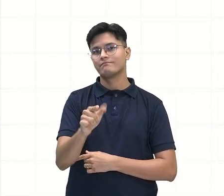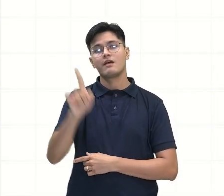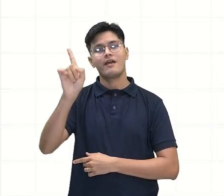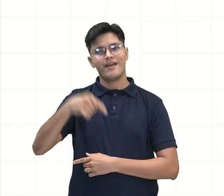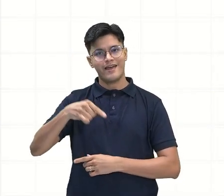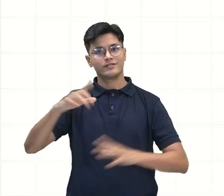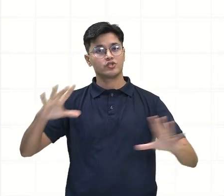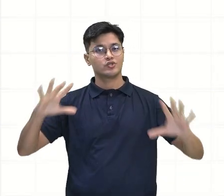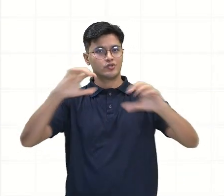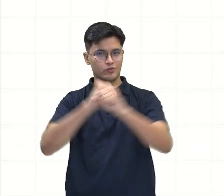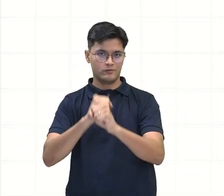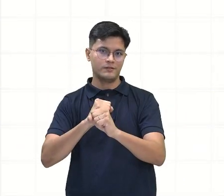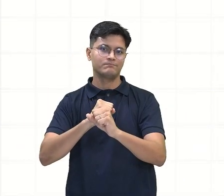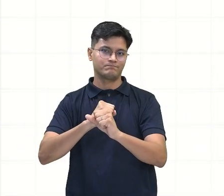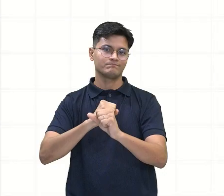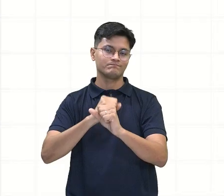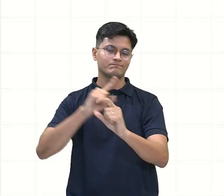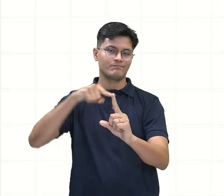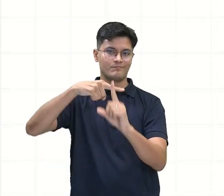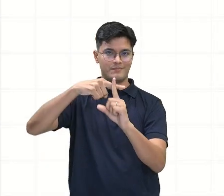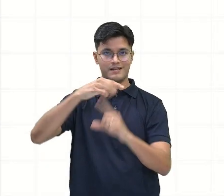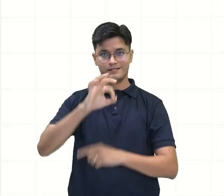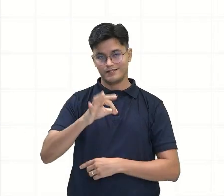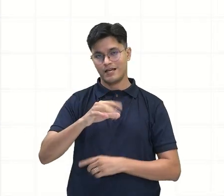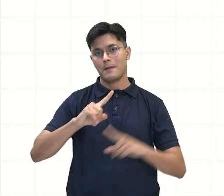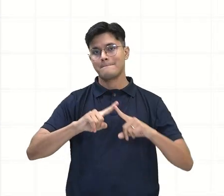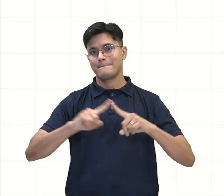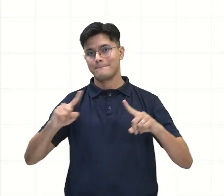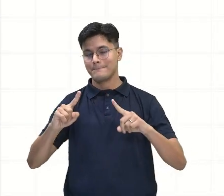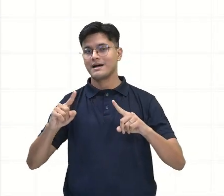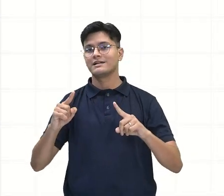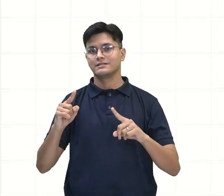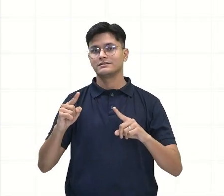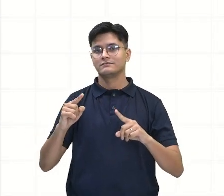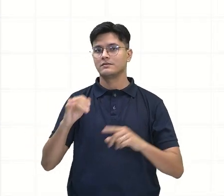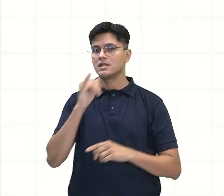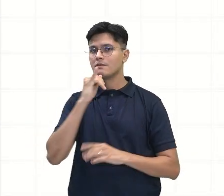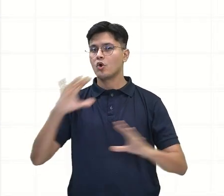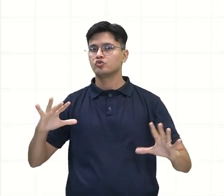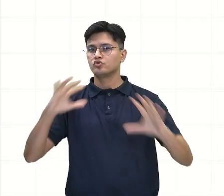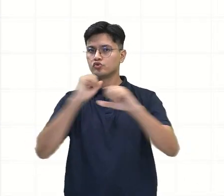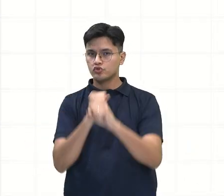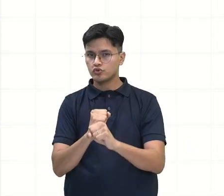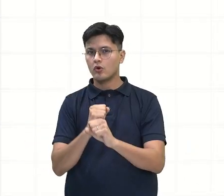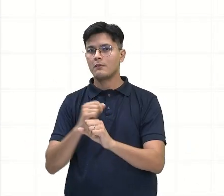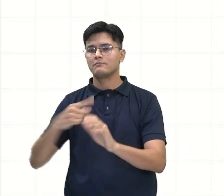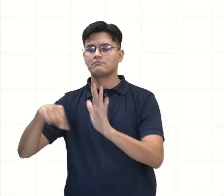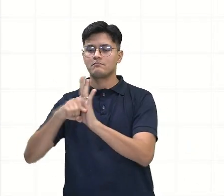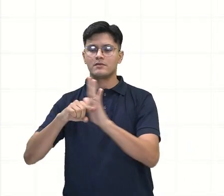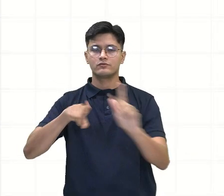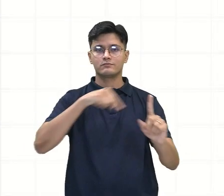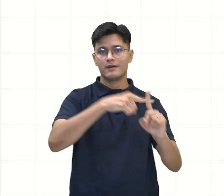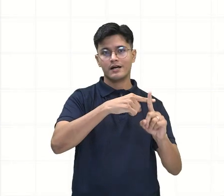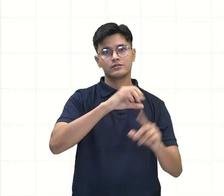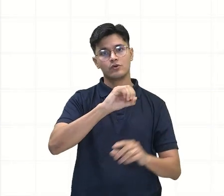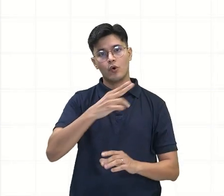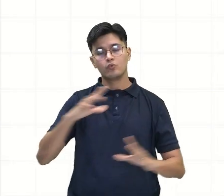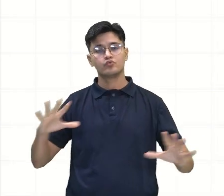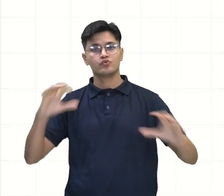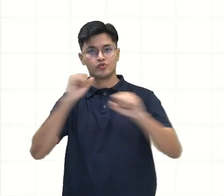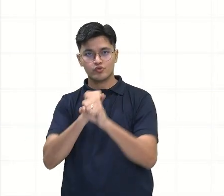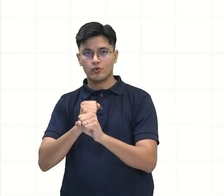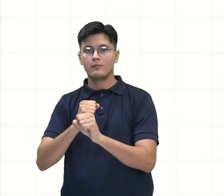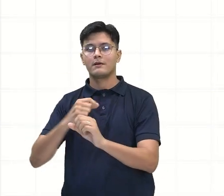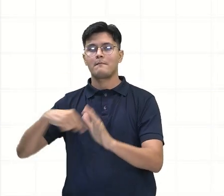soma. Só que soma com sinais diferentes, né? Sinais, um é positivo e o outro é negativo.